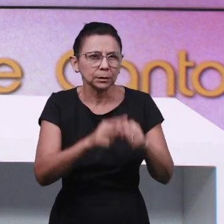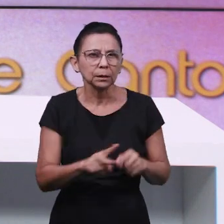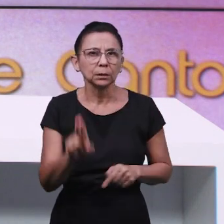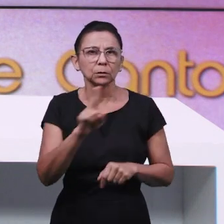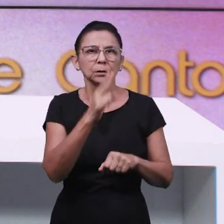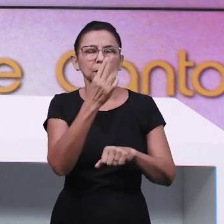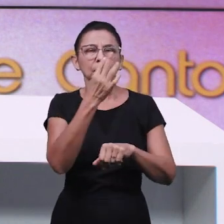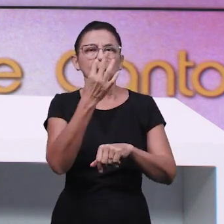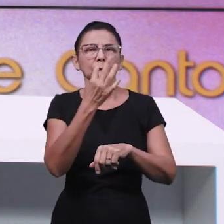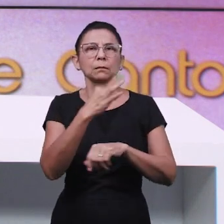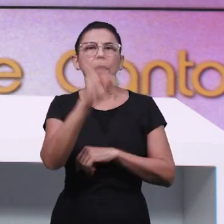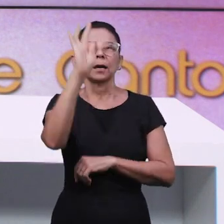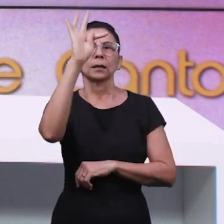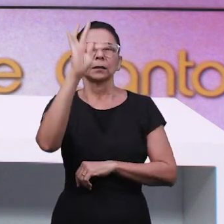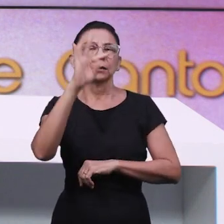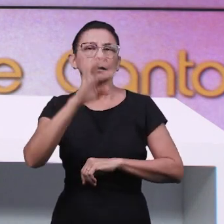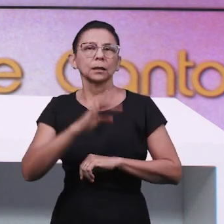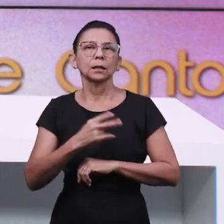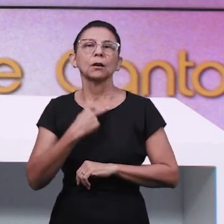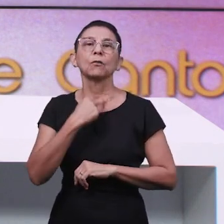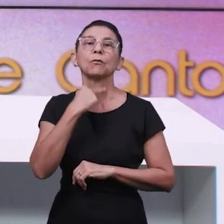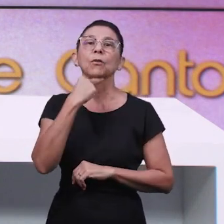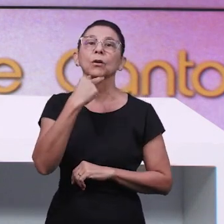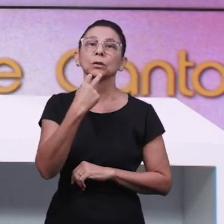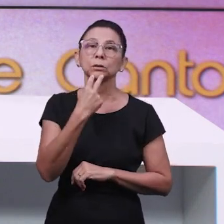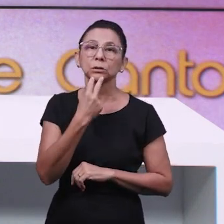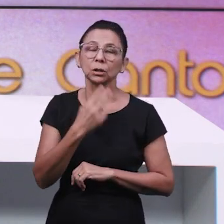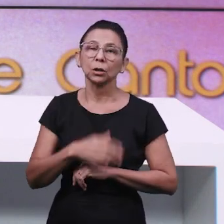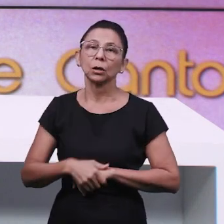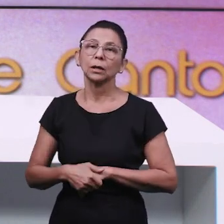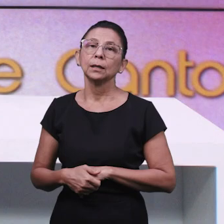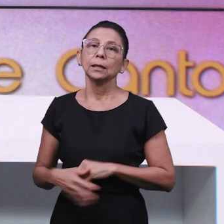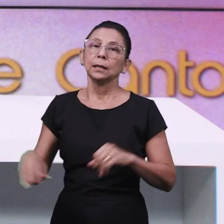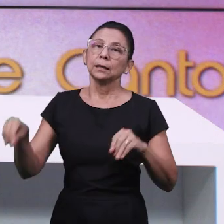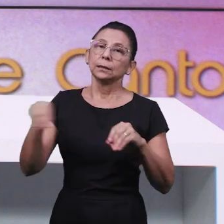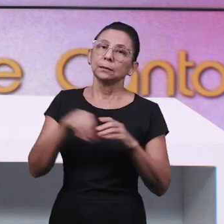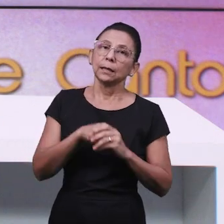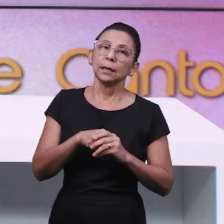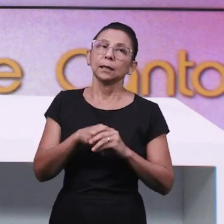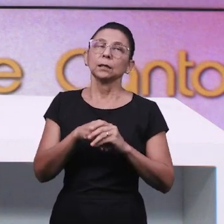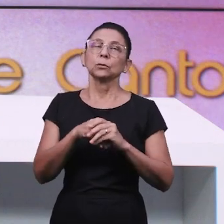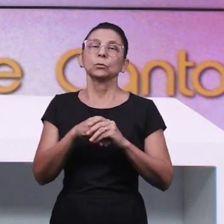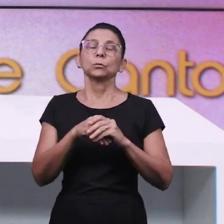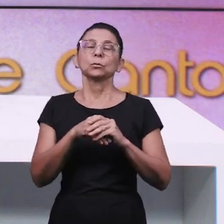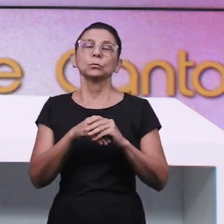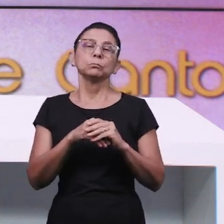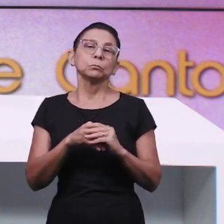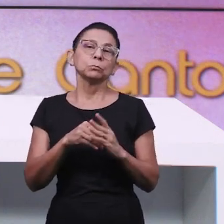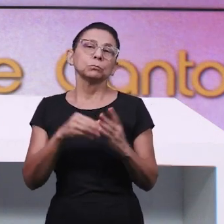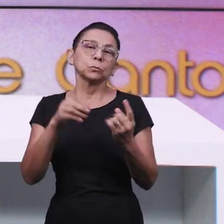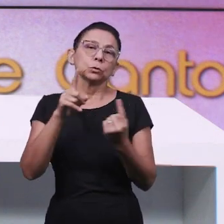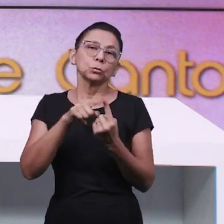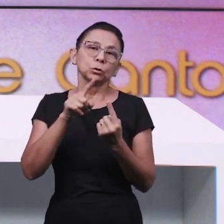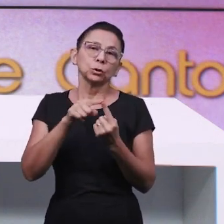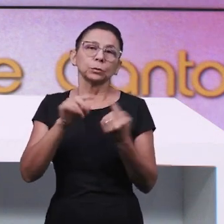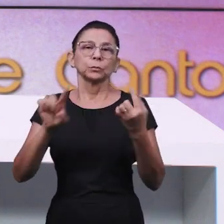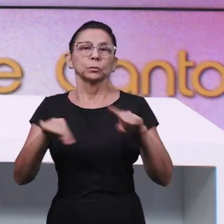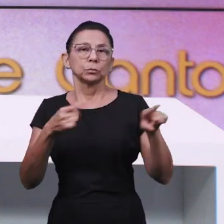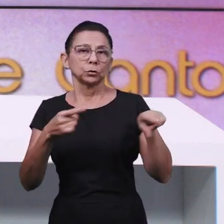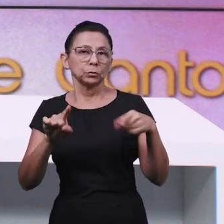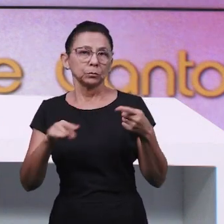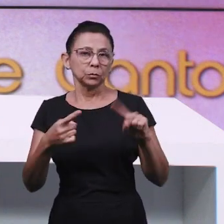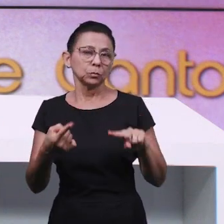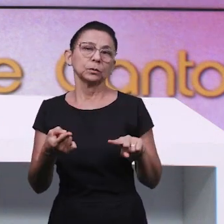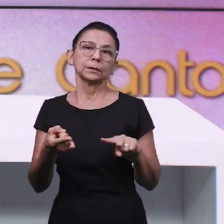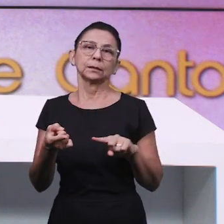a técnica vocal em cima do repertório que esse aluno tem interesse de aprimorar, de aperfeiçoar,